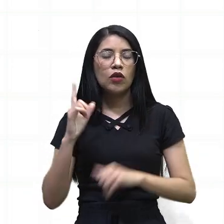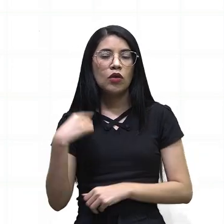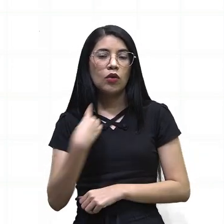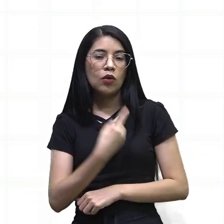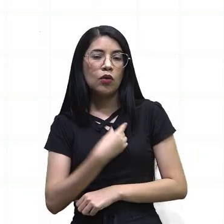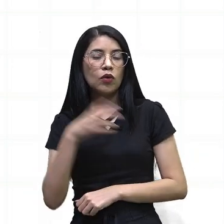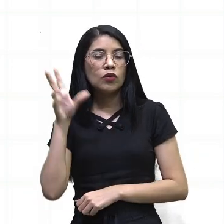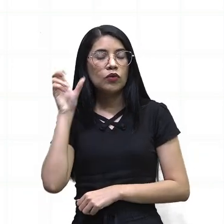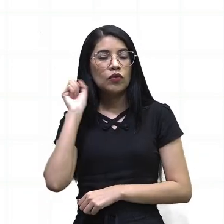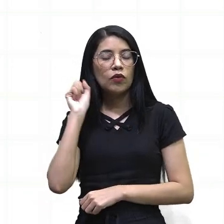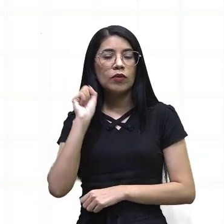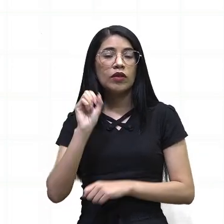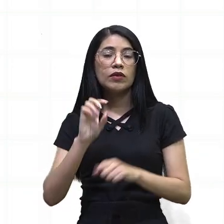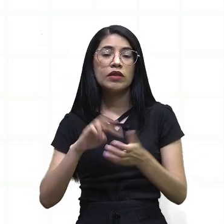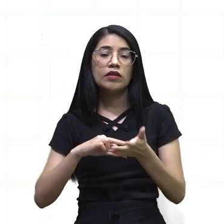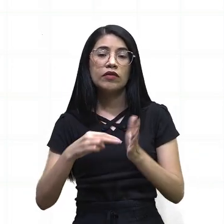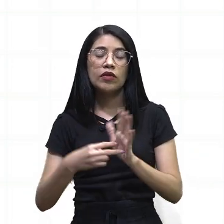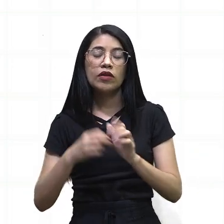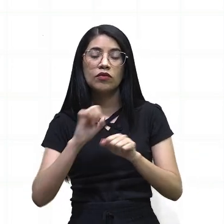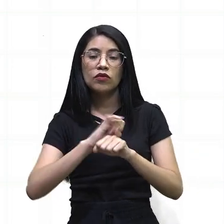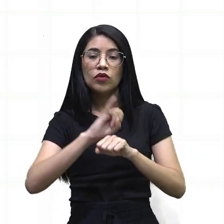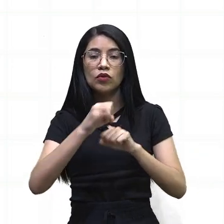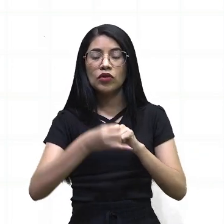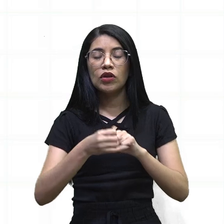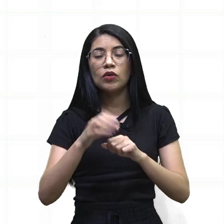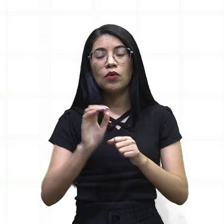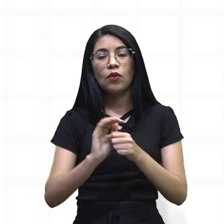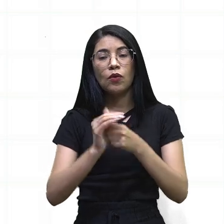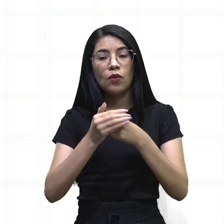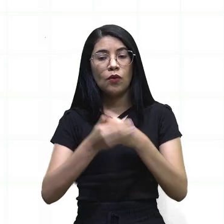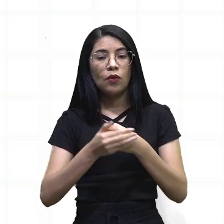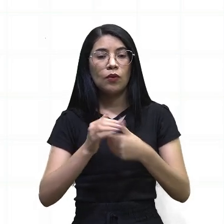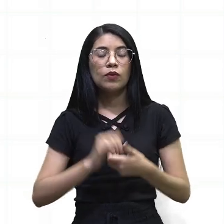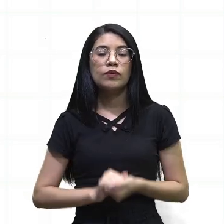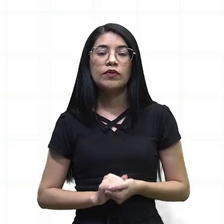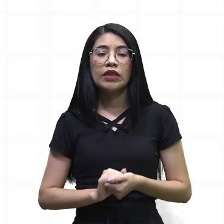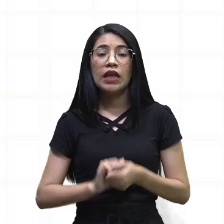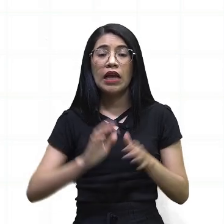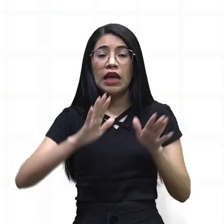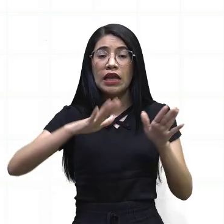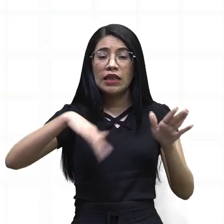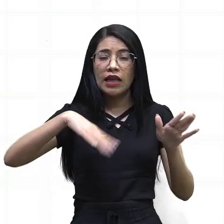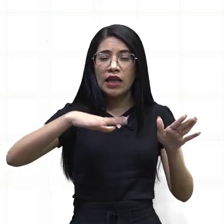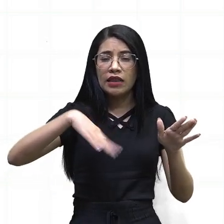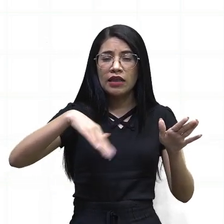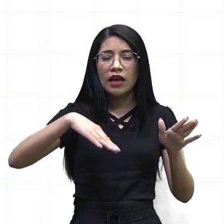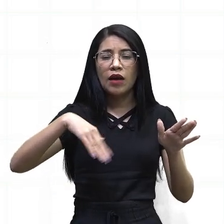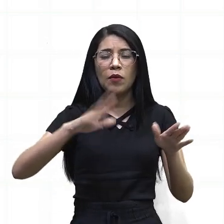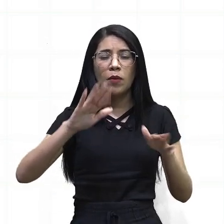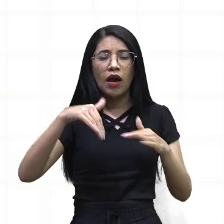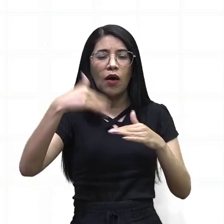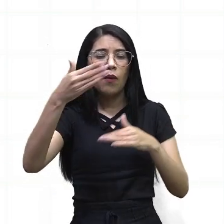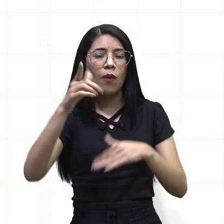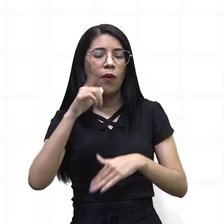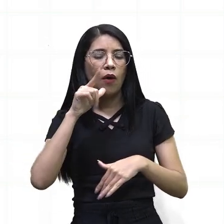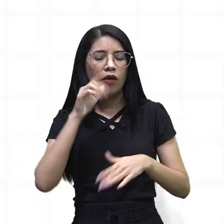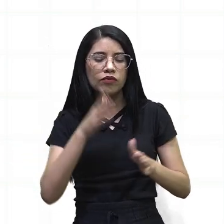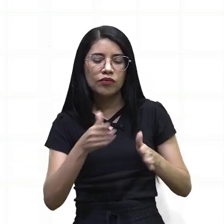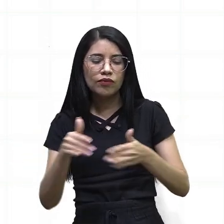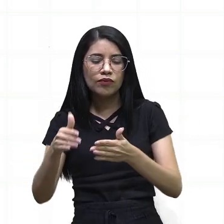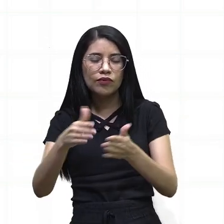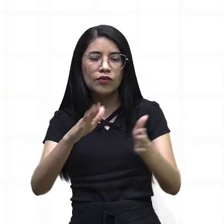Sujeito oculto. Nadamos em direção à outra margem. Nadamos é o